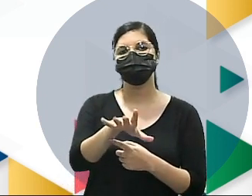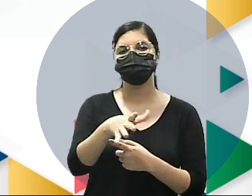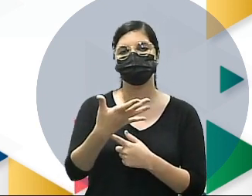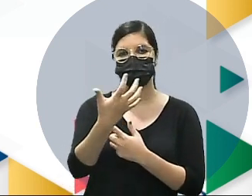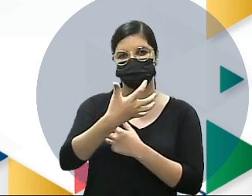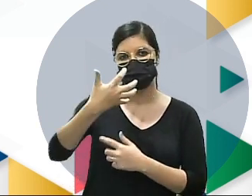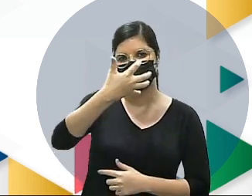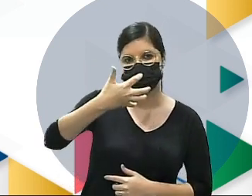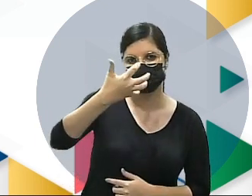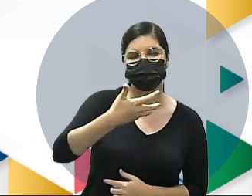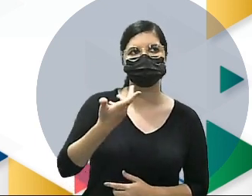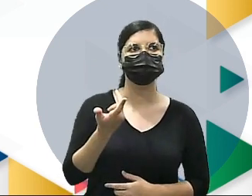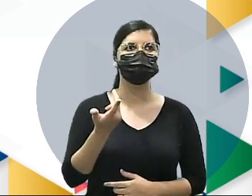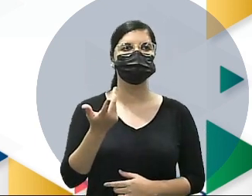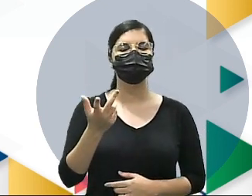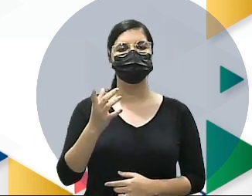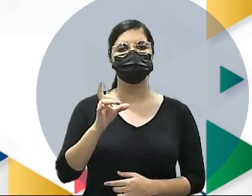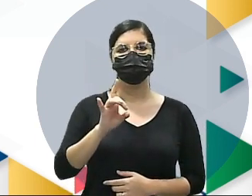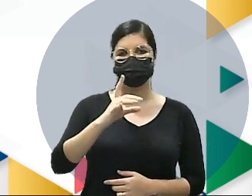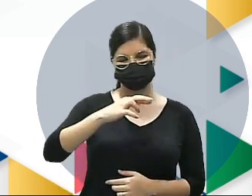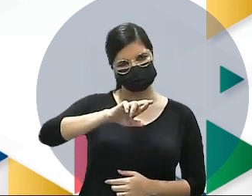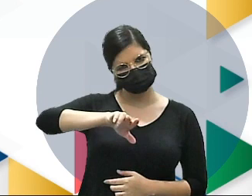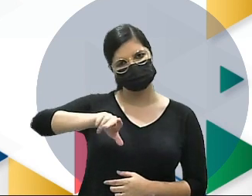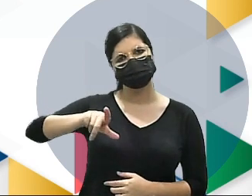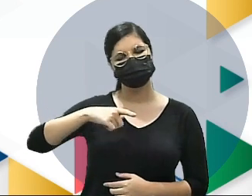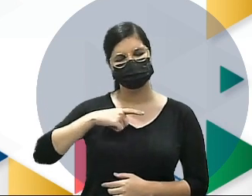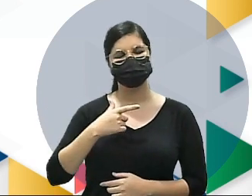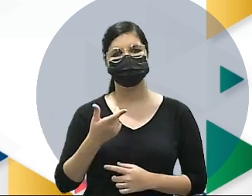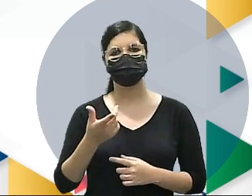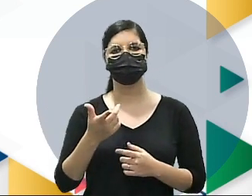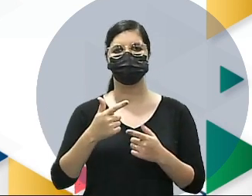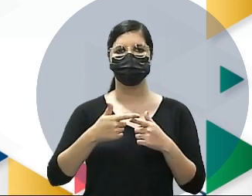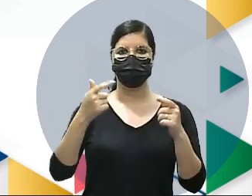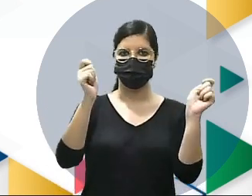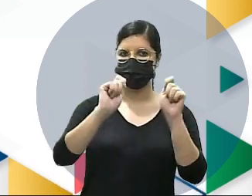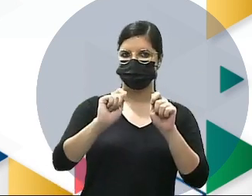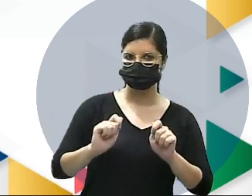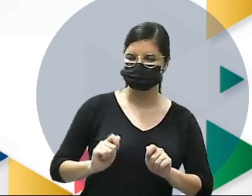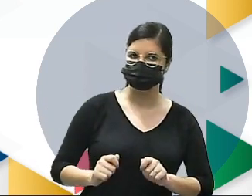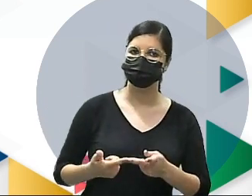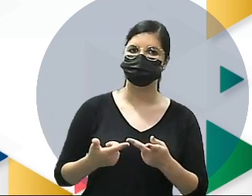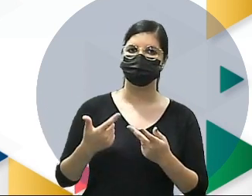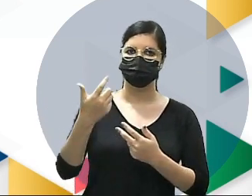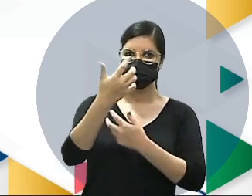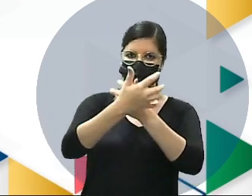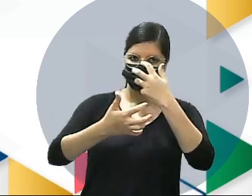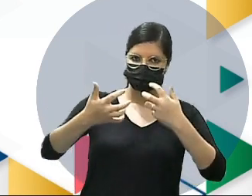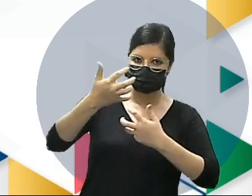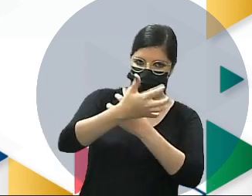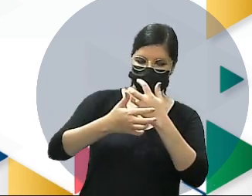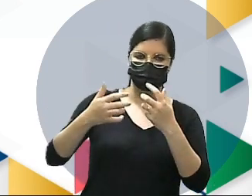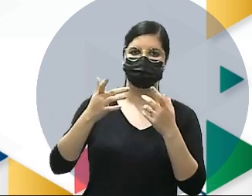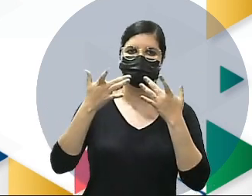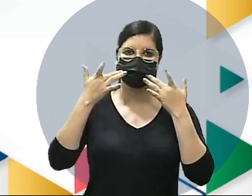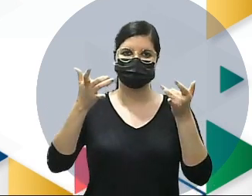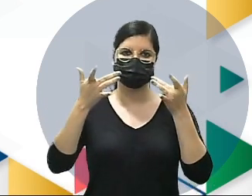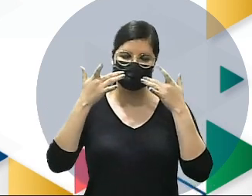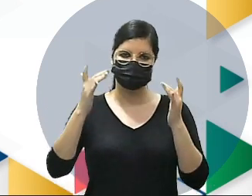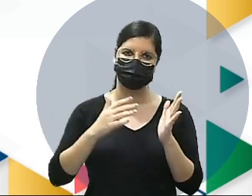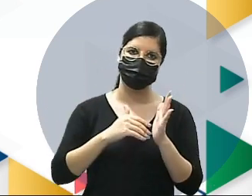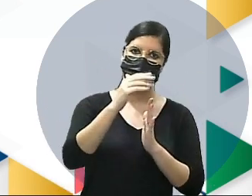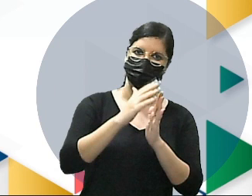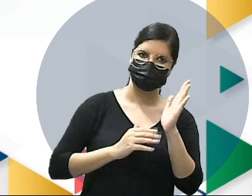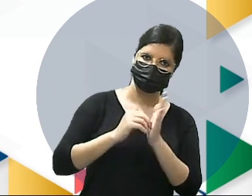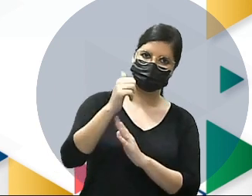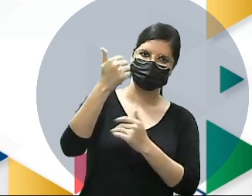por exemplo canto feito a música É mas ela envolve elementos artísticos como o a música o próprio teatro a pintura